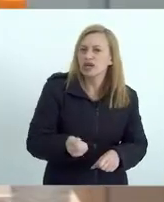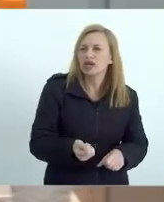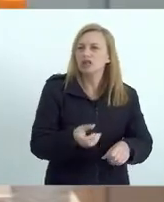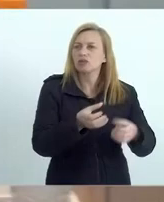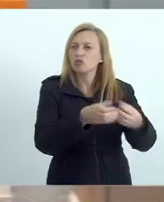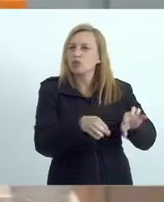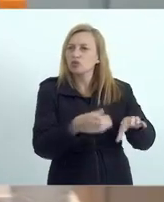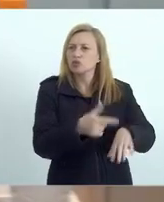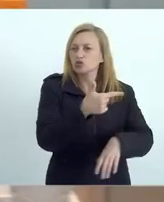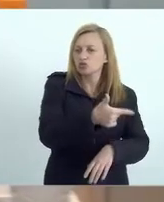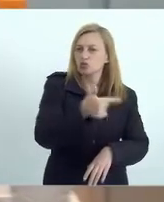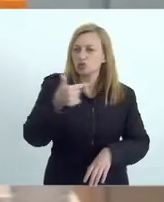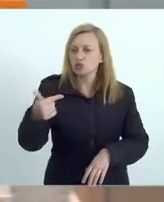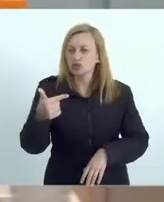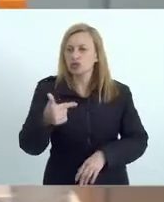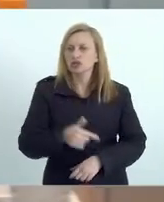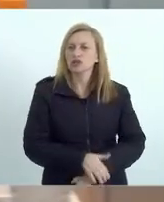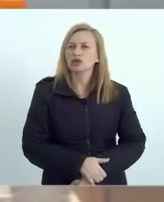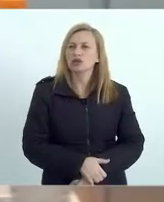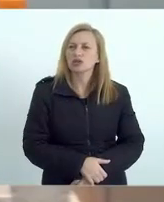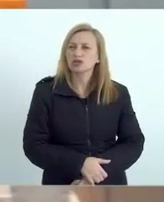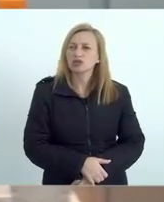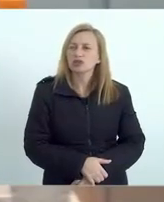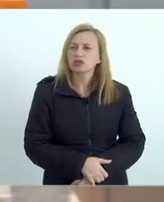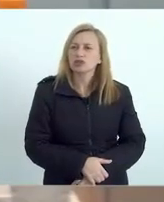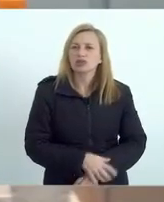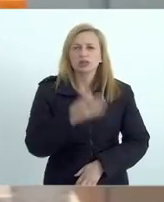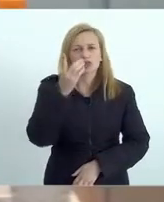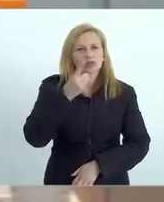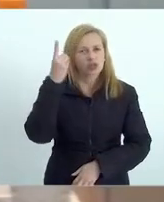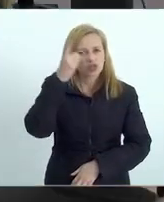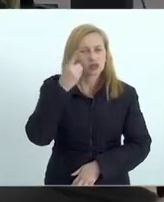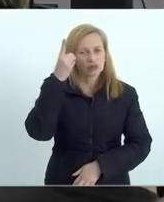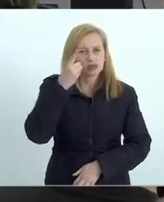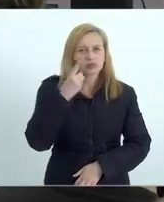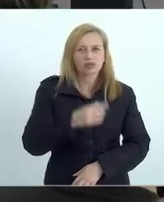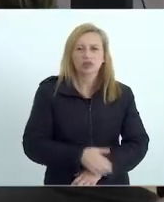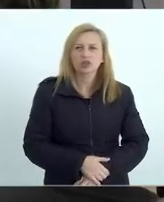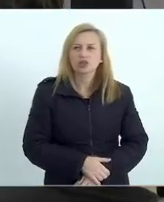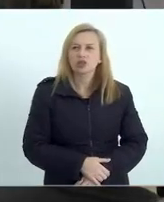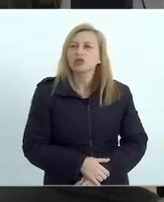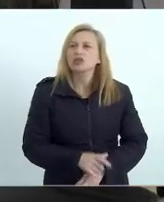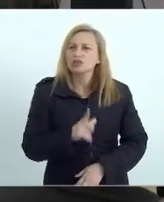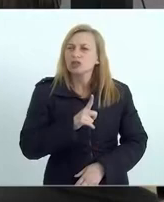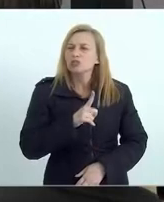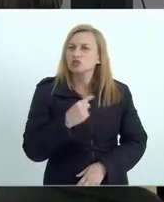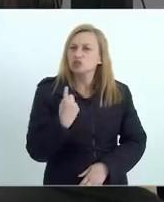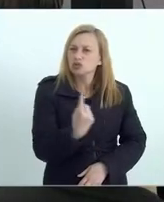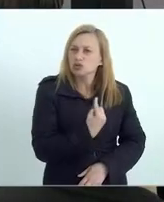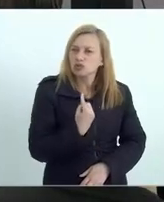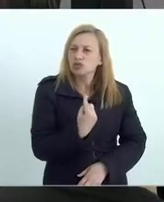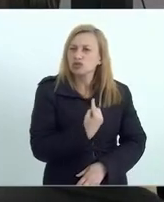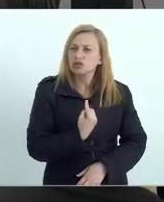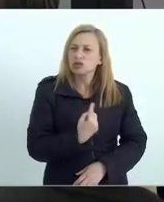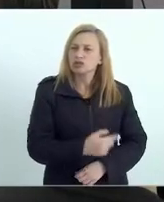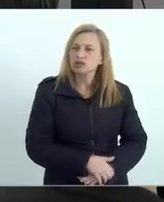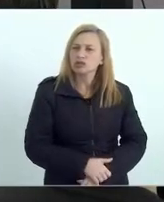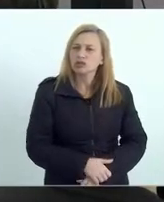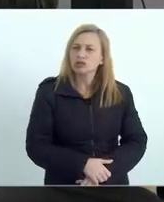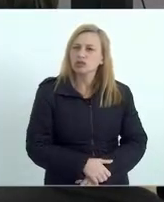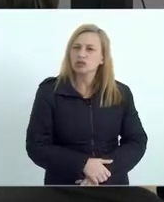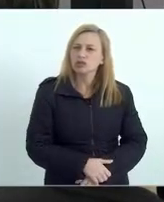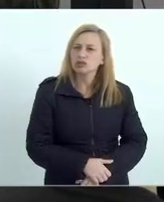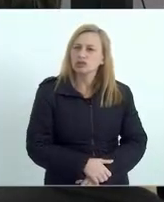esse concurso de 2002 o deputado nós temos e